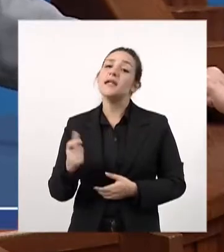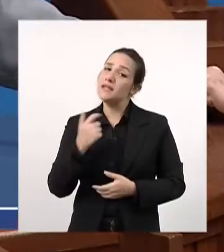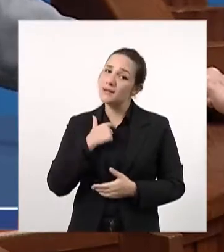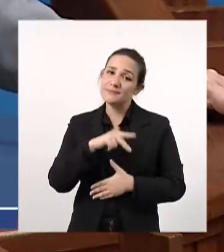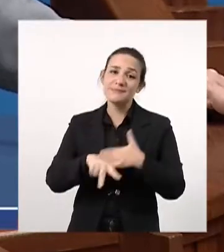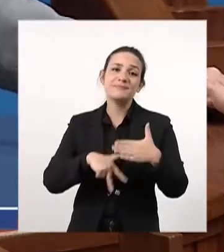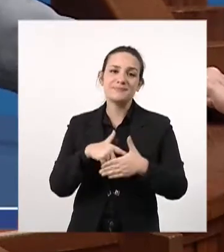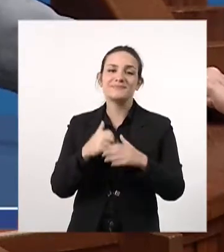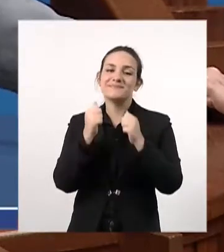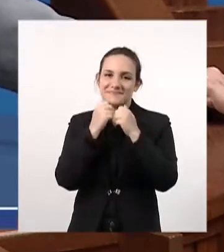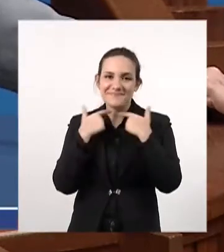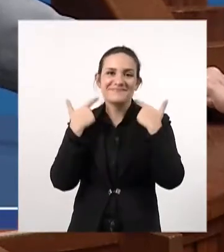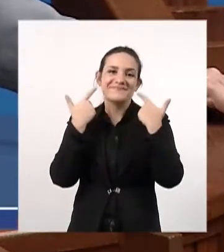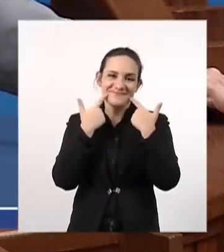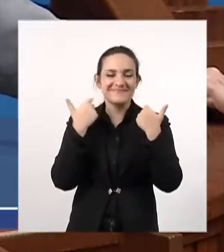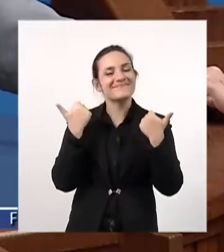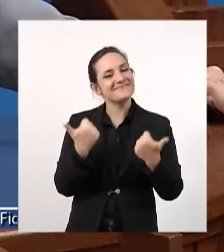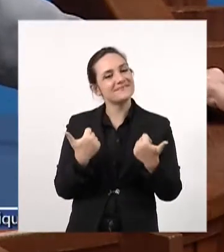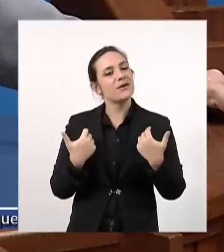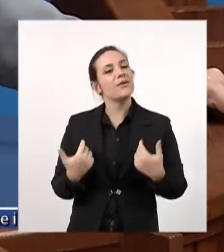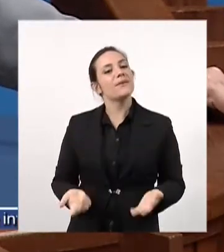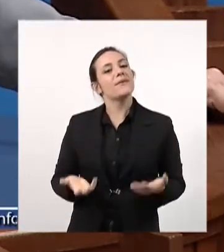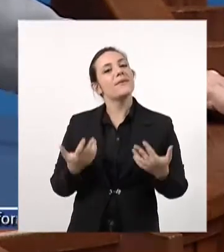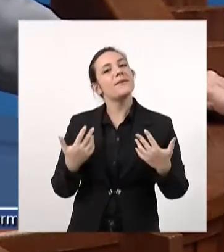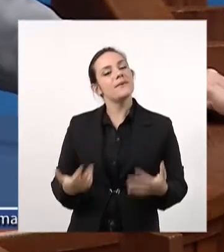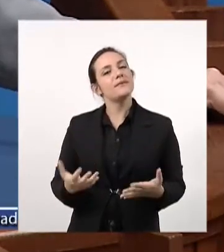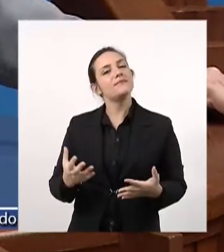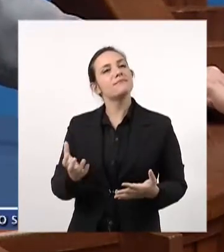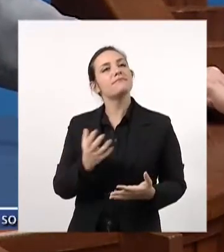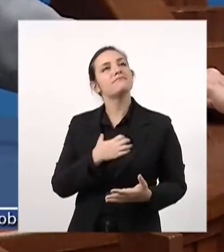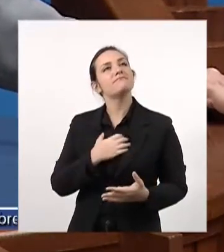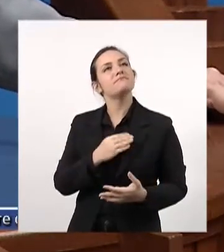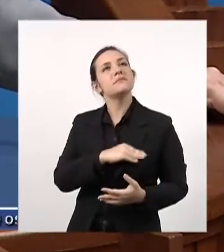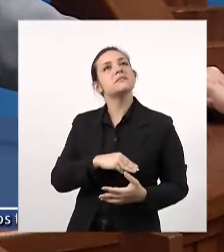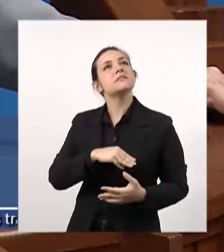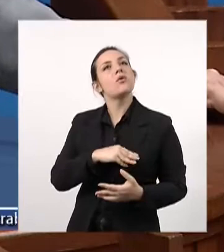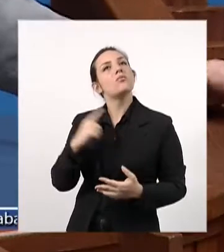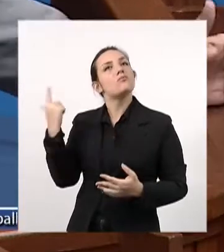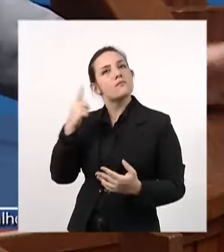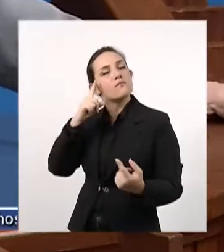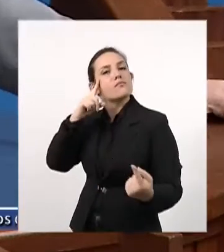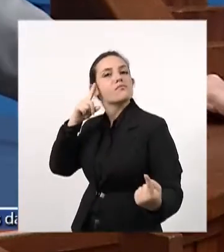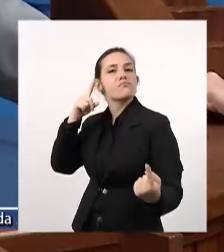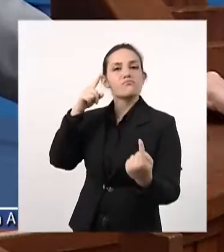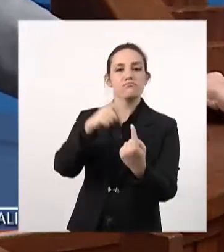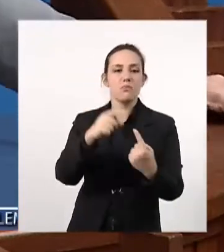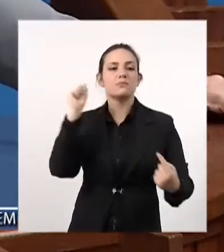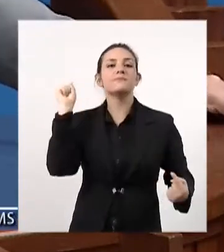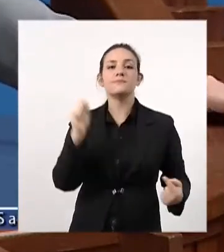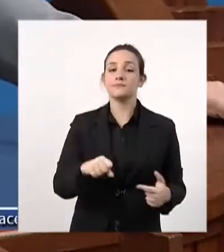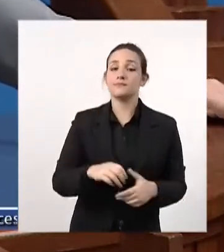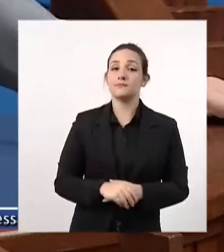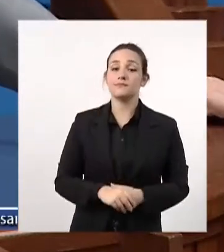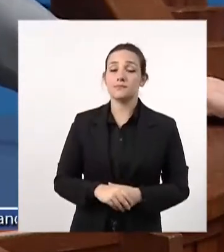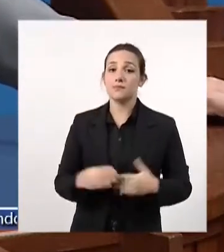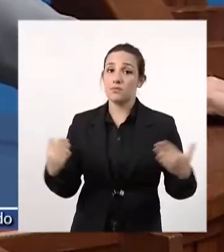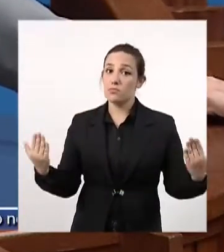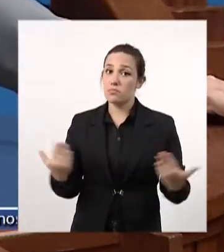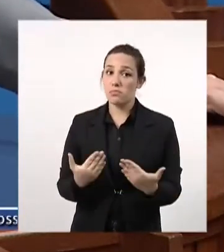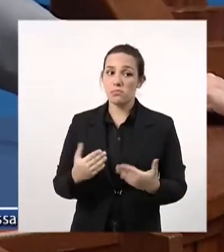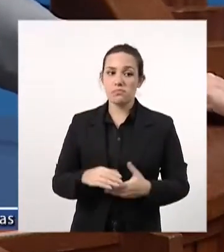da mesma forma, com espírito de missão cumprida. E a mensagem que eu